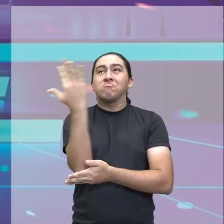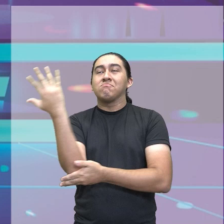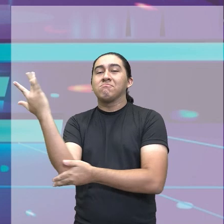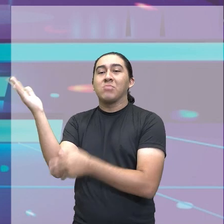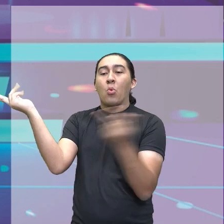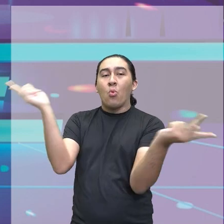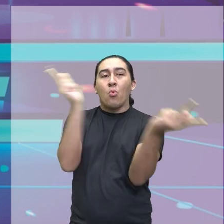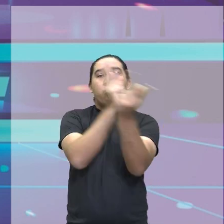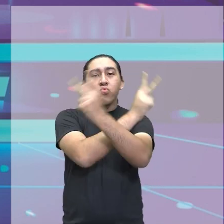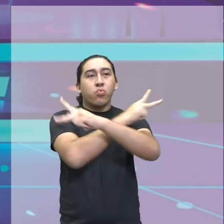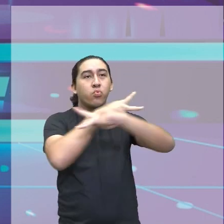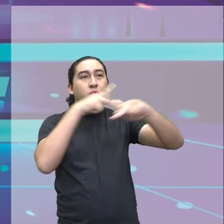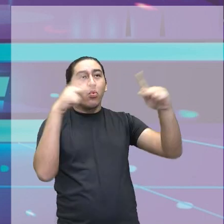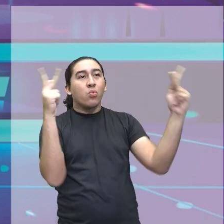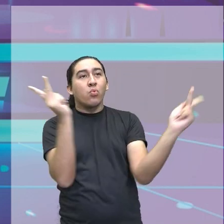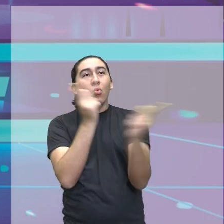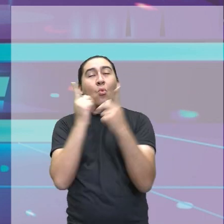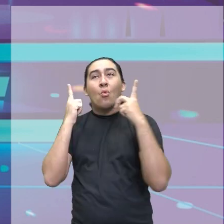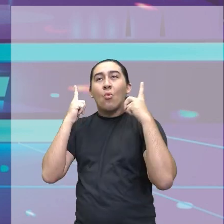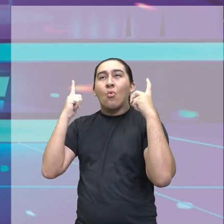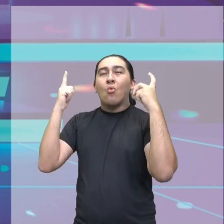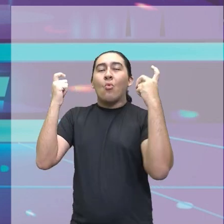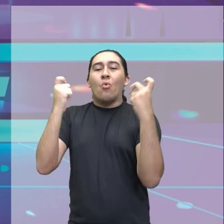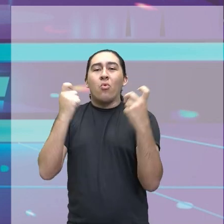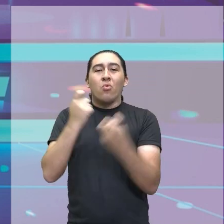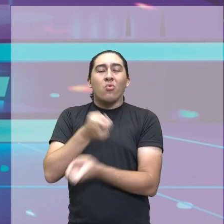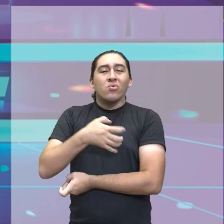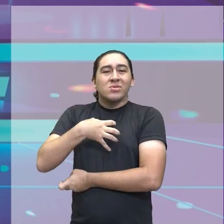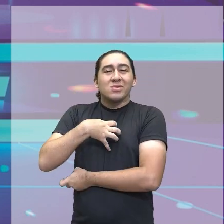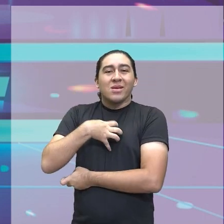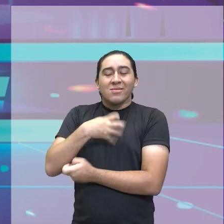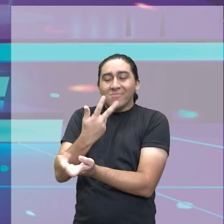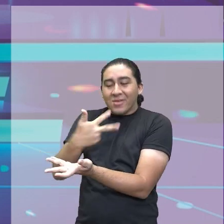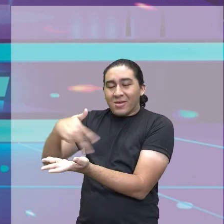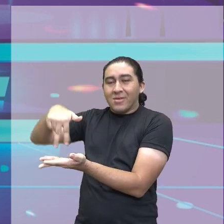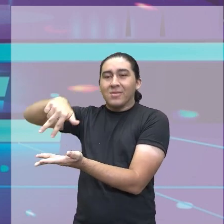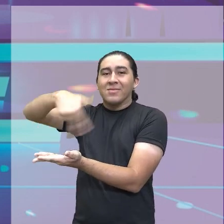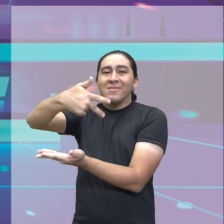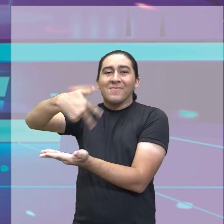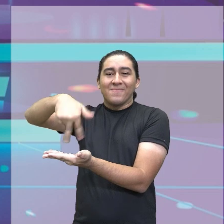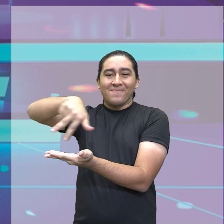onde os sons da floresta nos levam a uma dança,